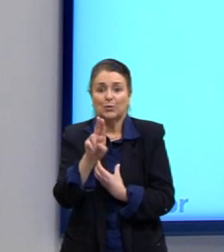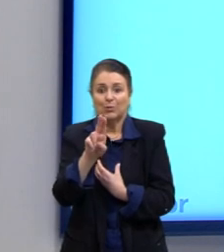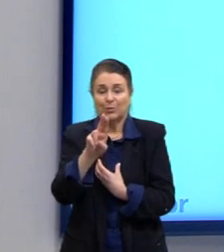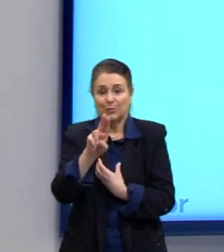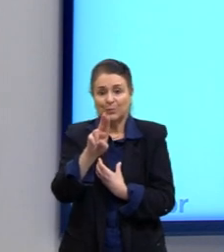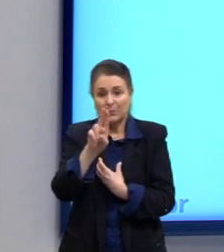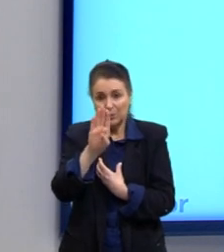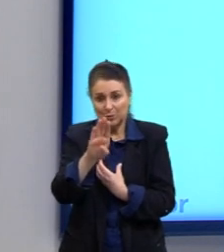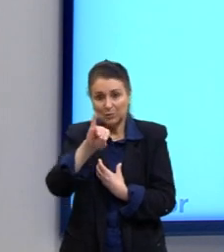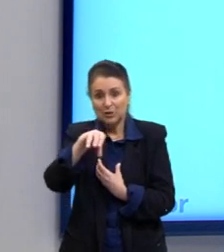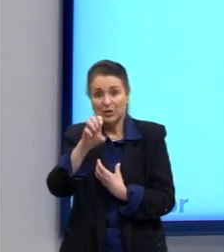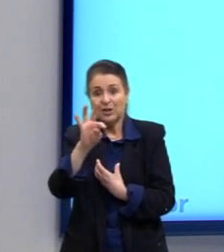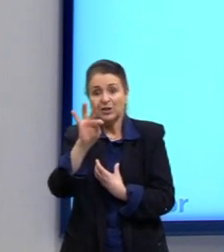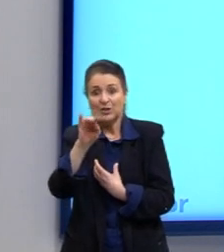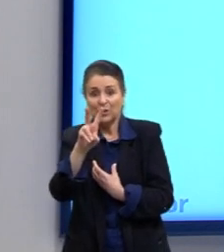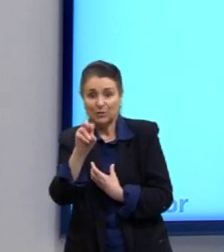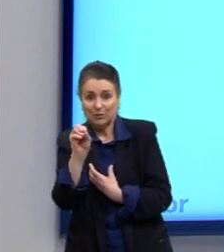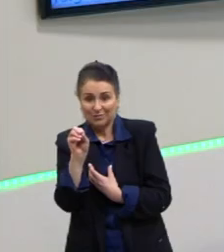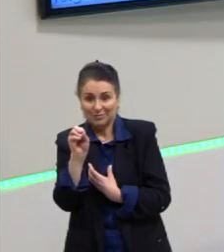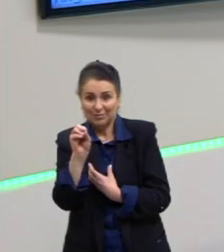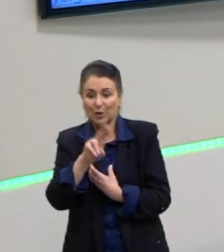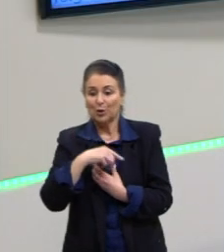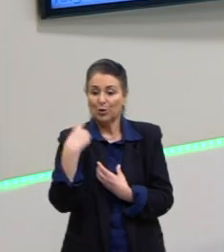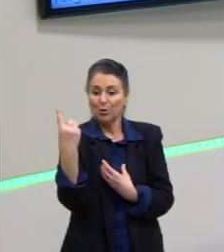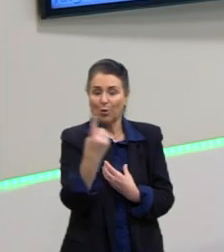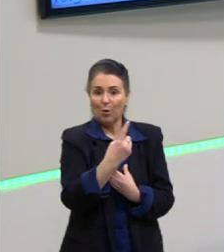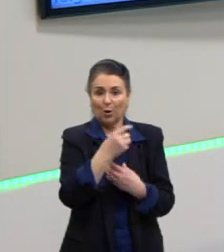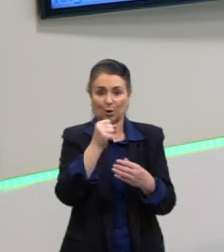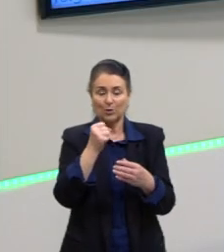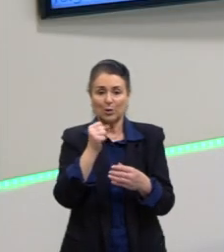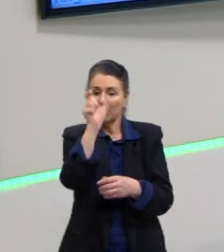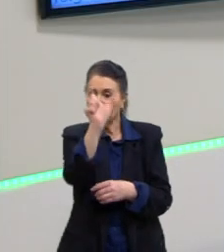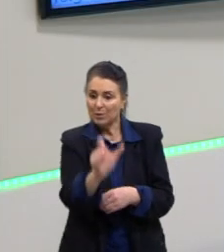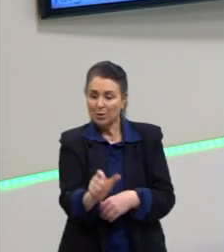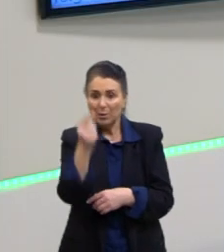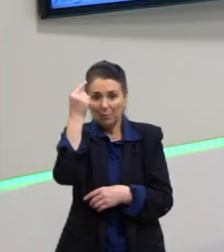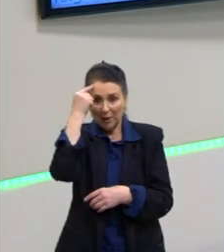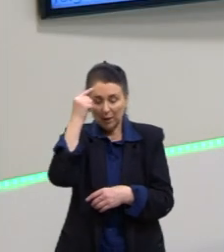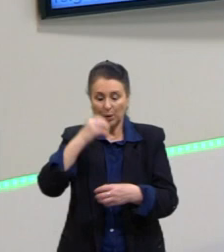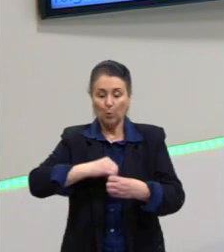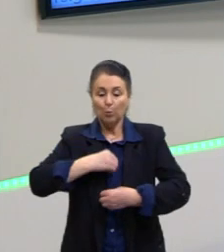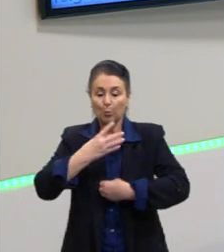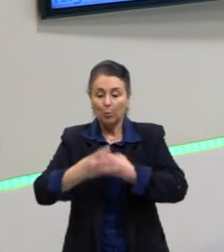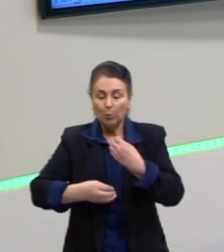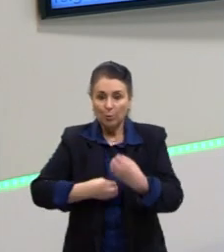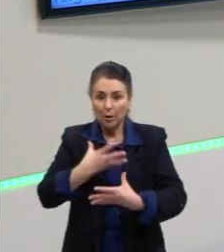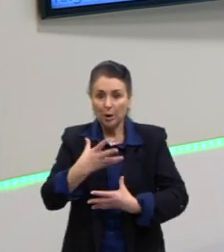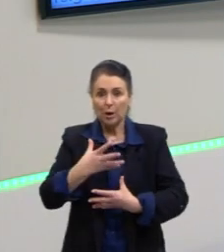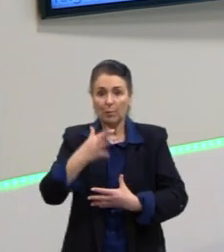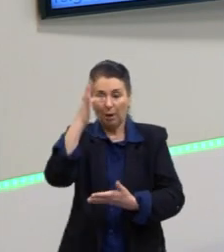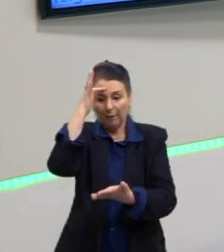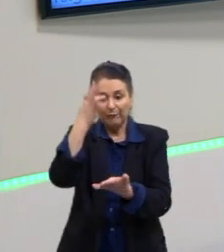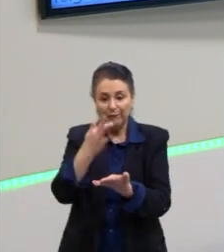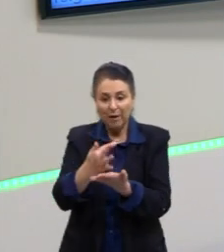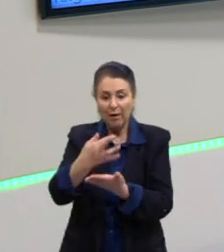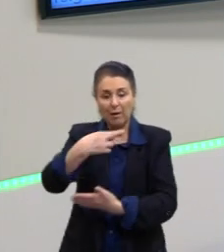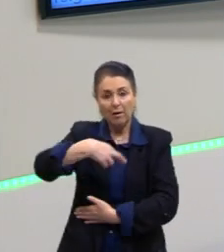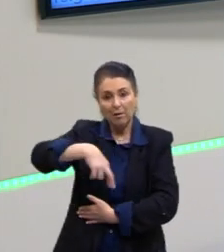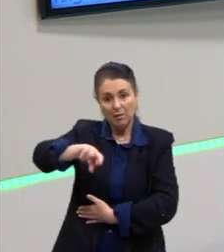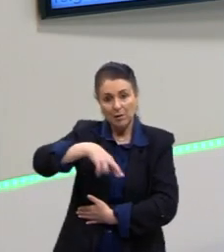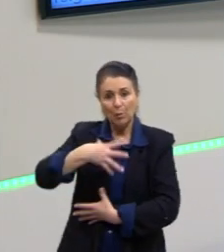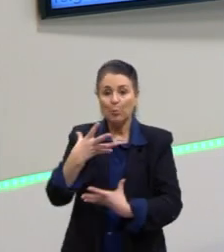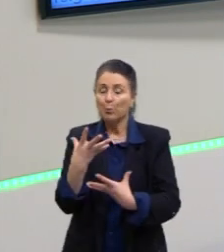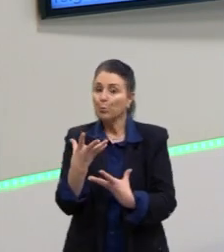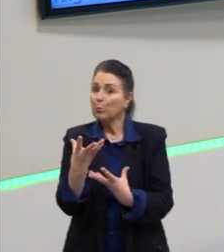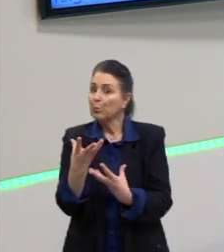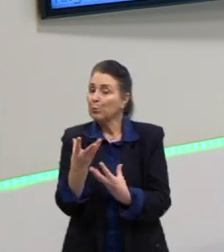eu muito relacionado aquilo que nós sujeito pensa né poemas a fé religiosa é muito subjetiva